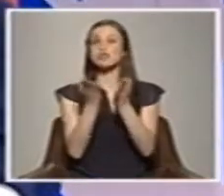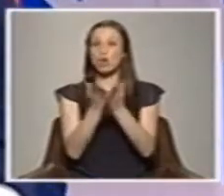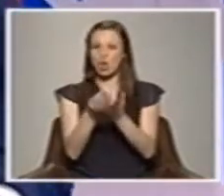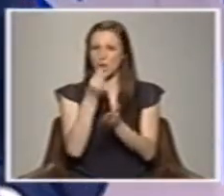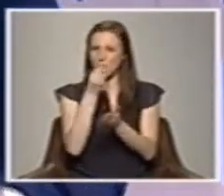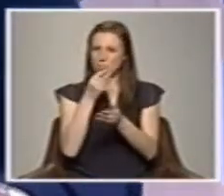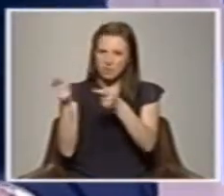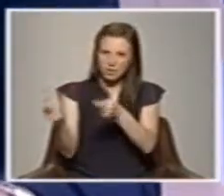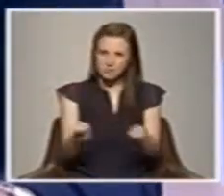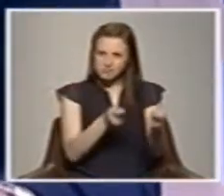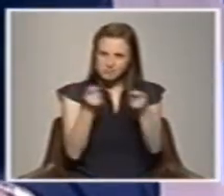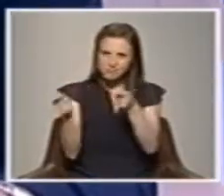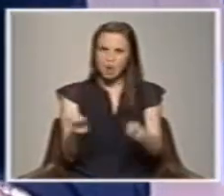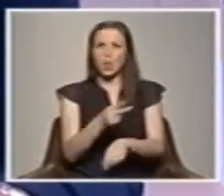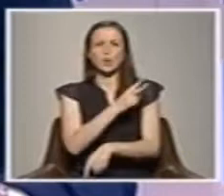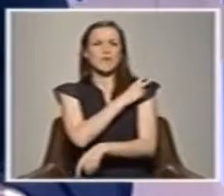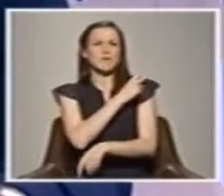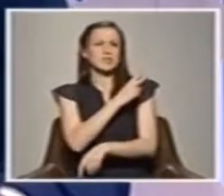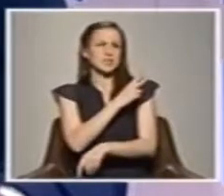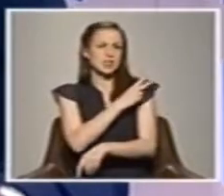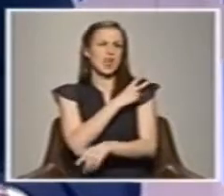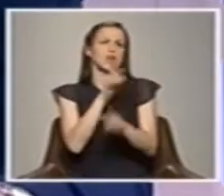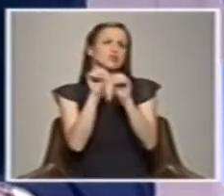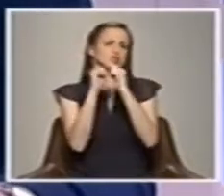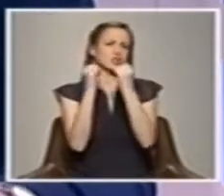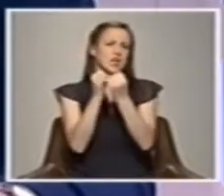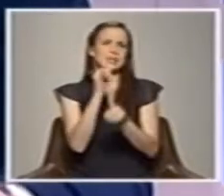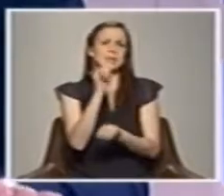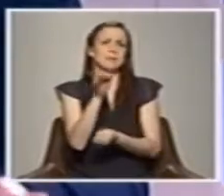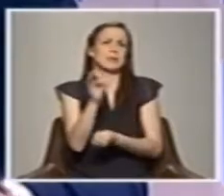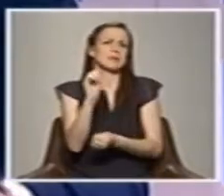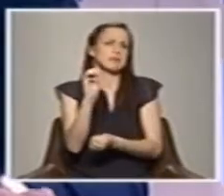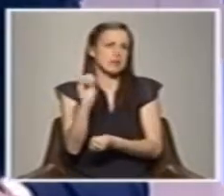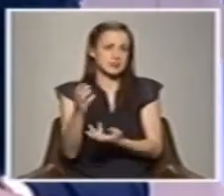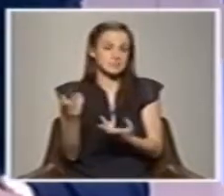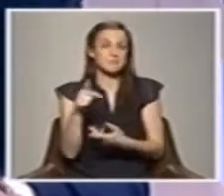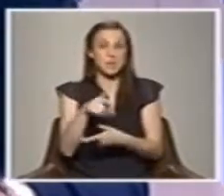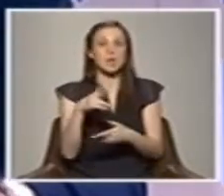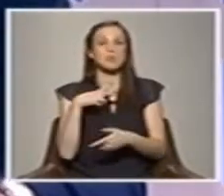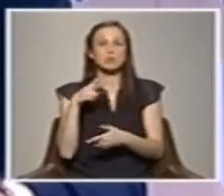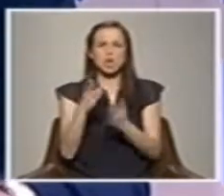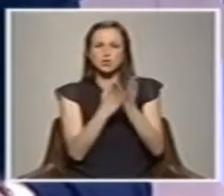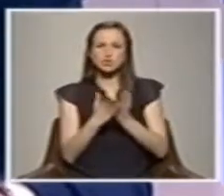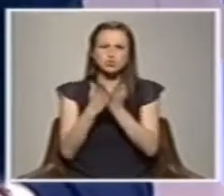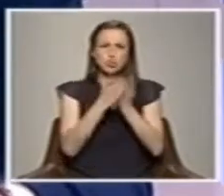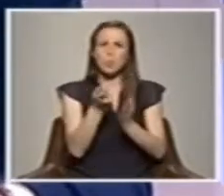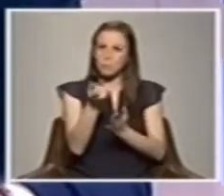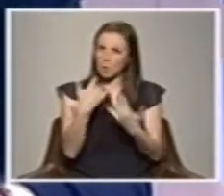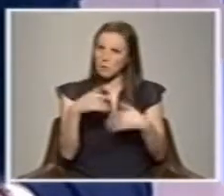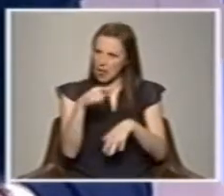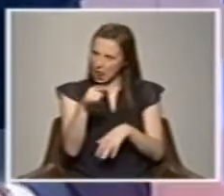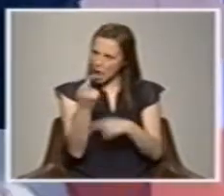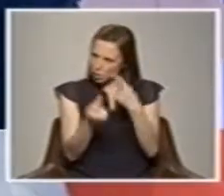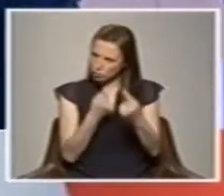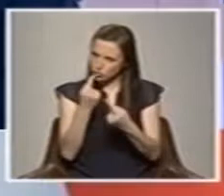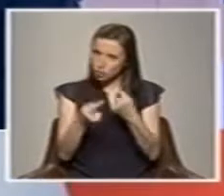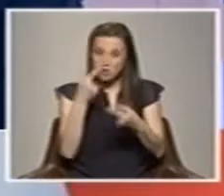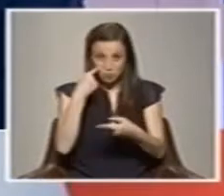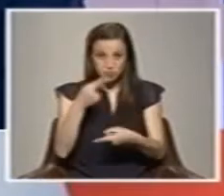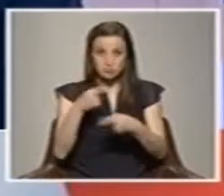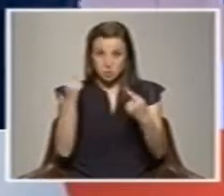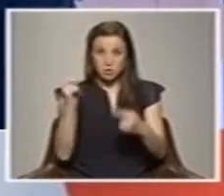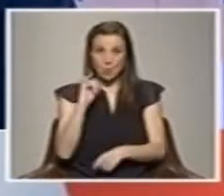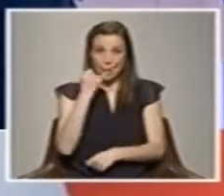das universidades, cantinas sociais das IPSS, em Portugal há poucos estudos, mas há alguns que demonstram que efetivamente a dieta